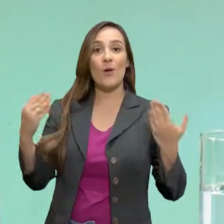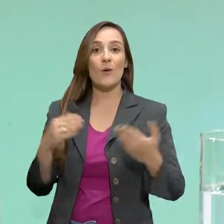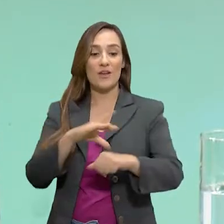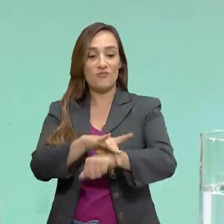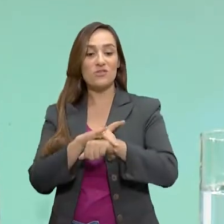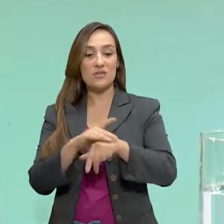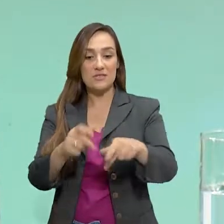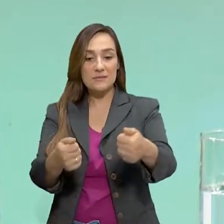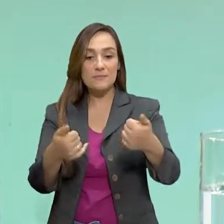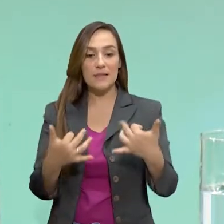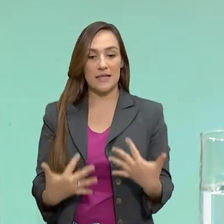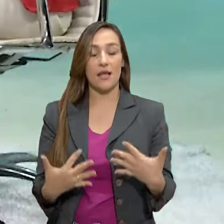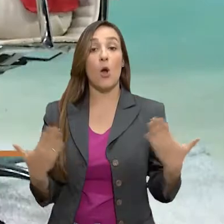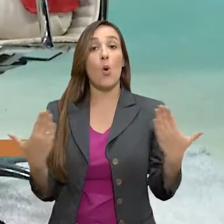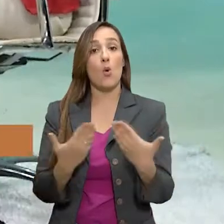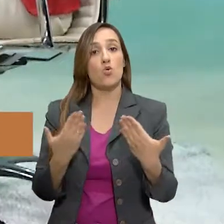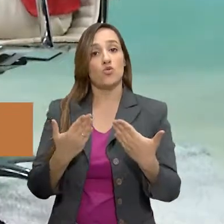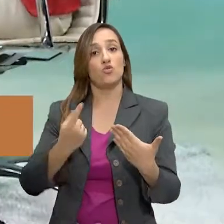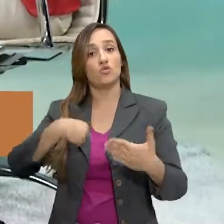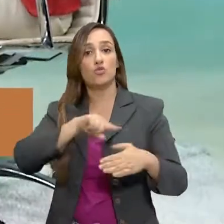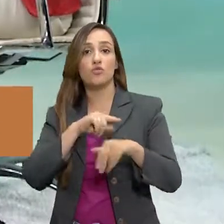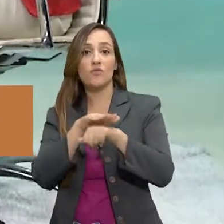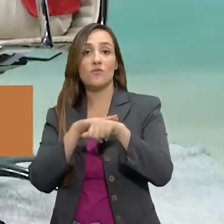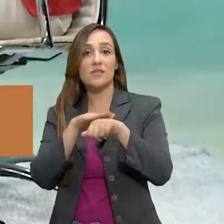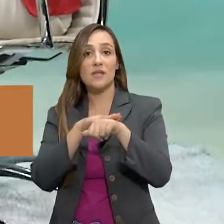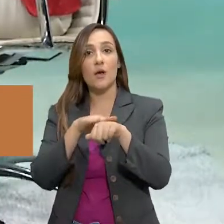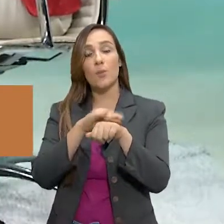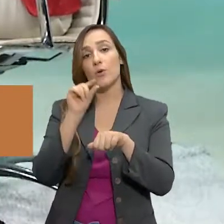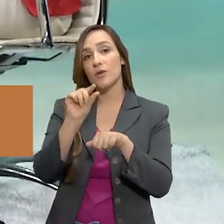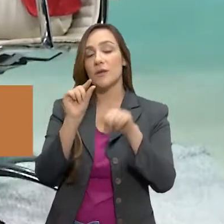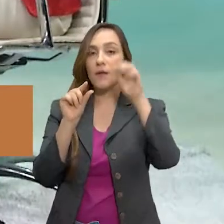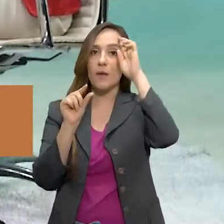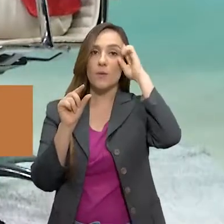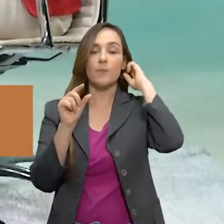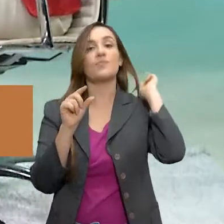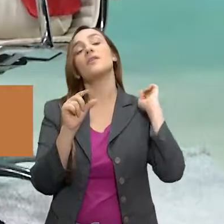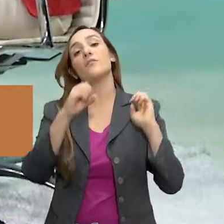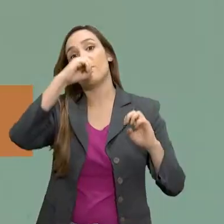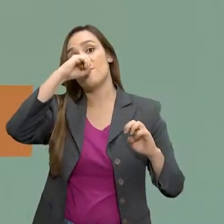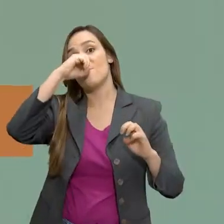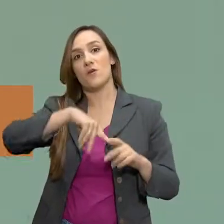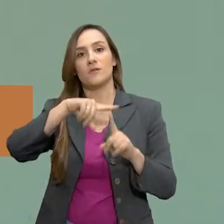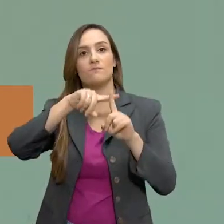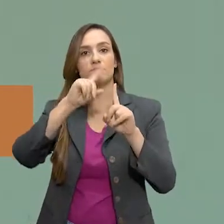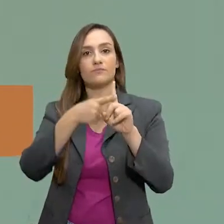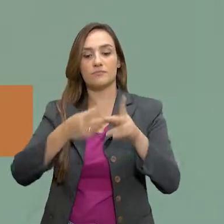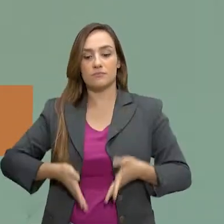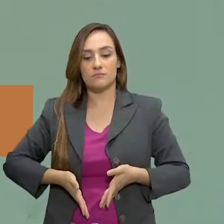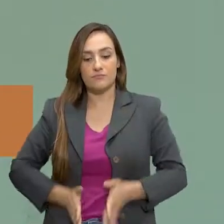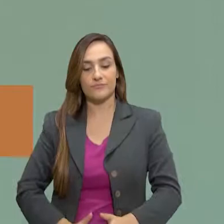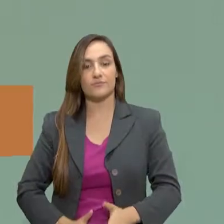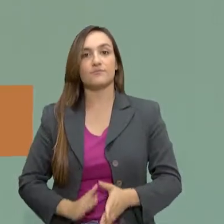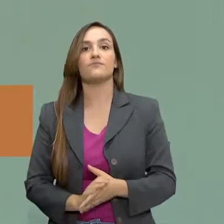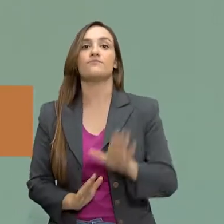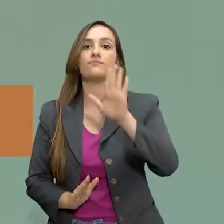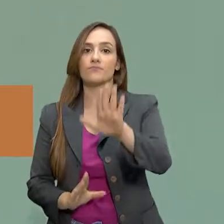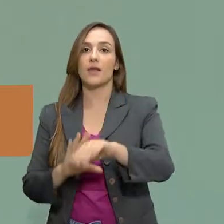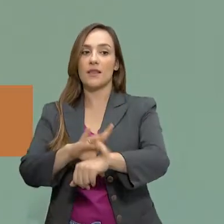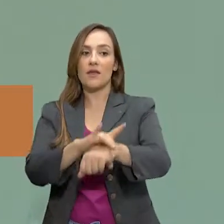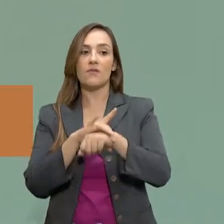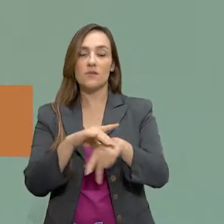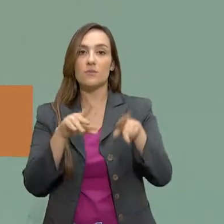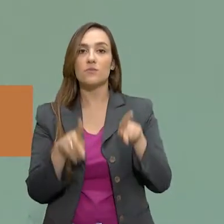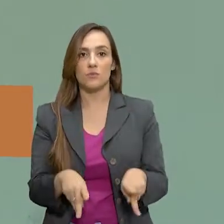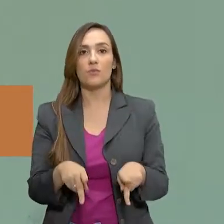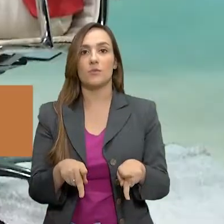Voltamos com o programa Defensoria Explica e nesse bloco vamos falar sobre violência obstétrica. E em 2019, a Defensoria Pública, por